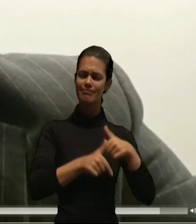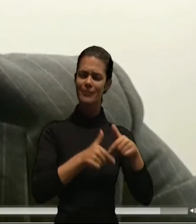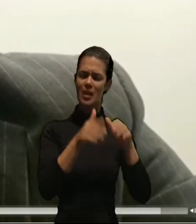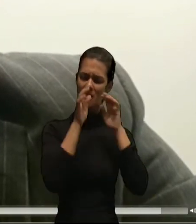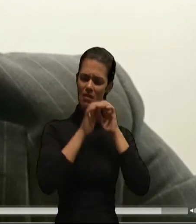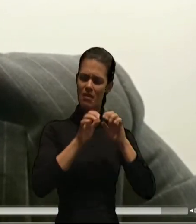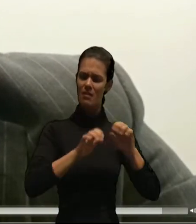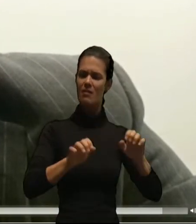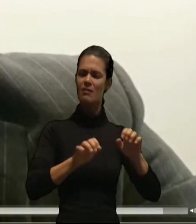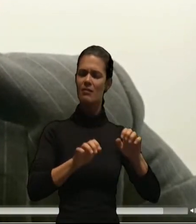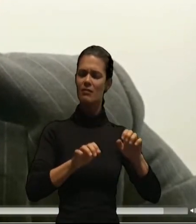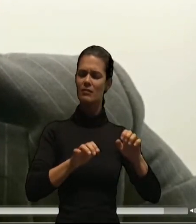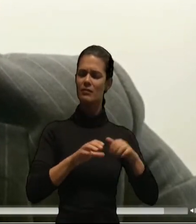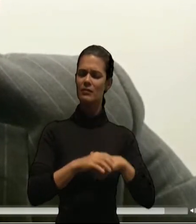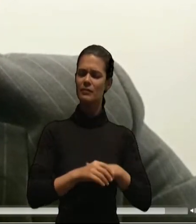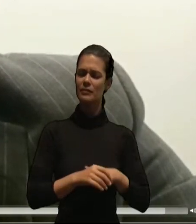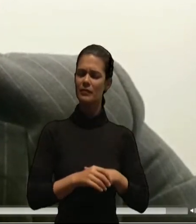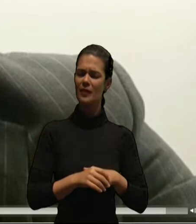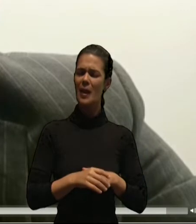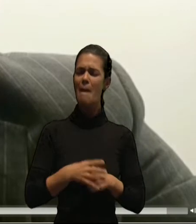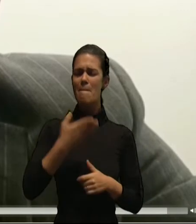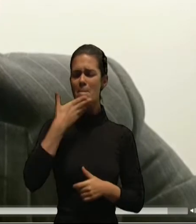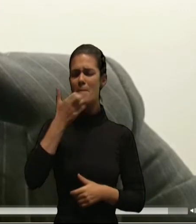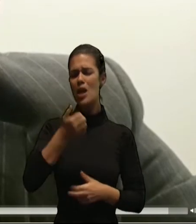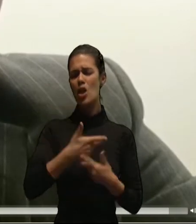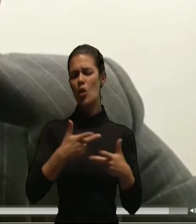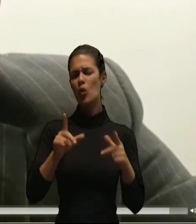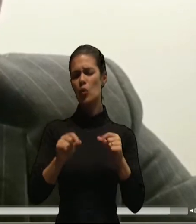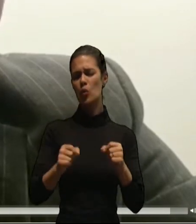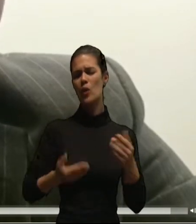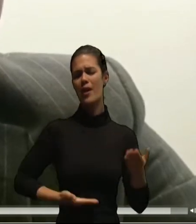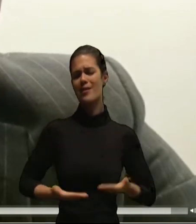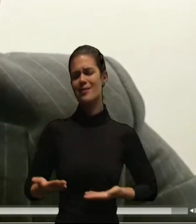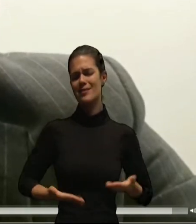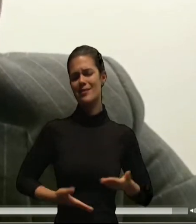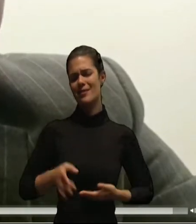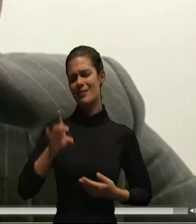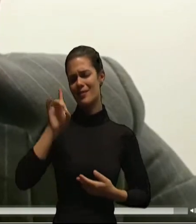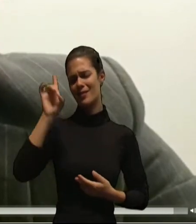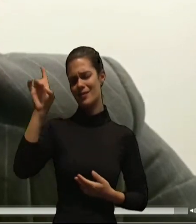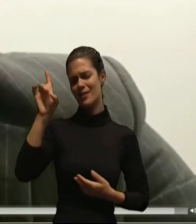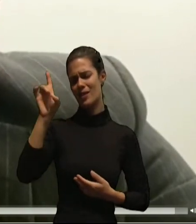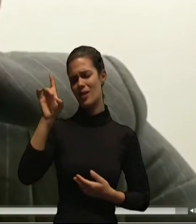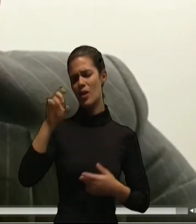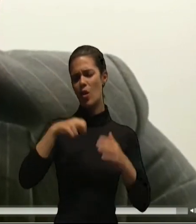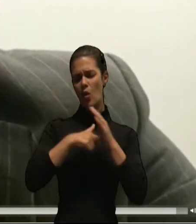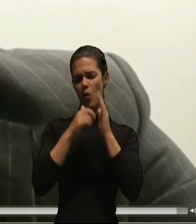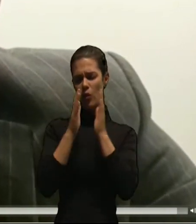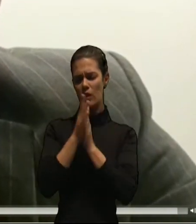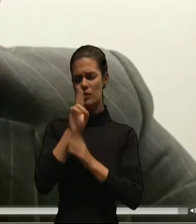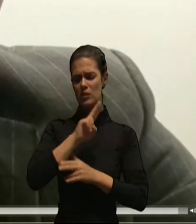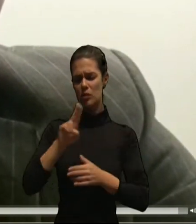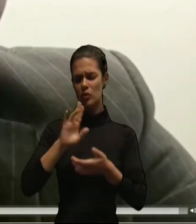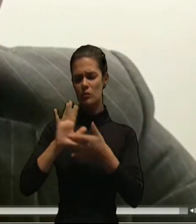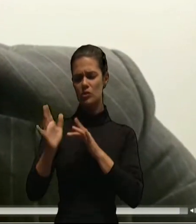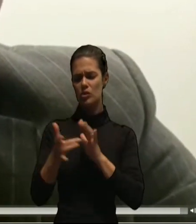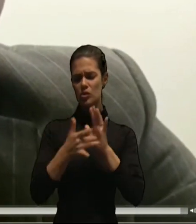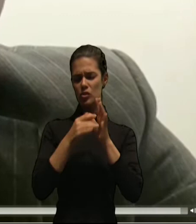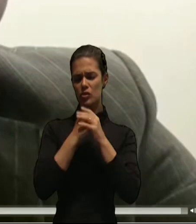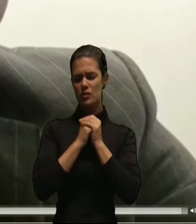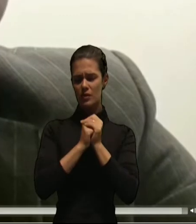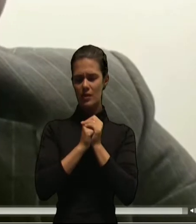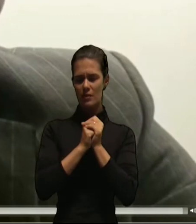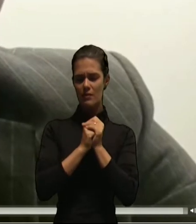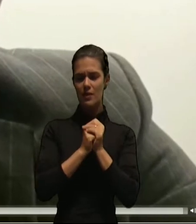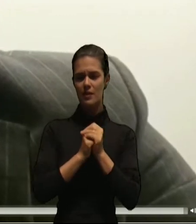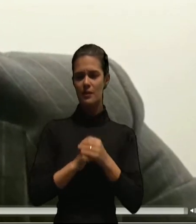vidas, porque não há coisa melhor do que servir no Teu reino. É assim que nós oramos, em nome de Jesus.